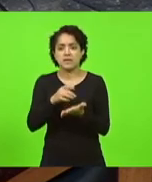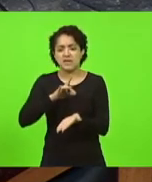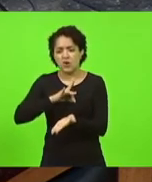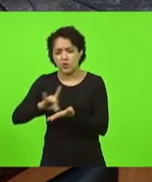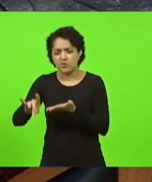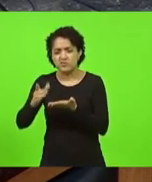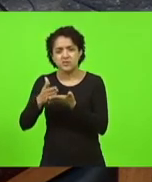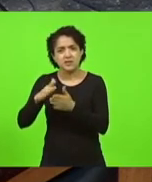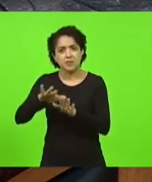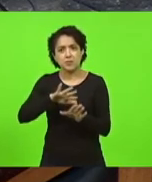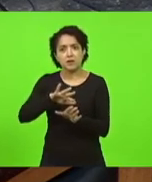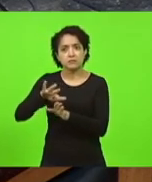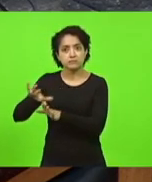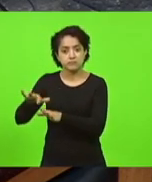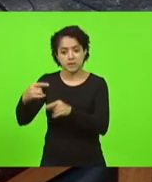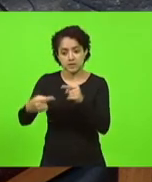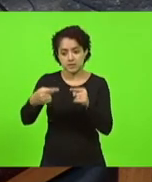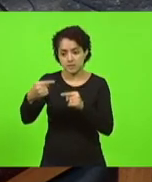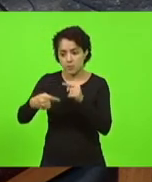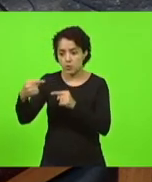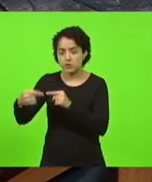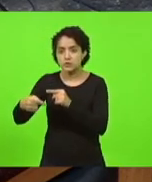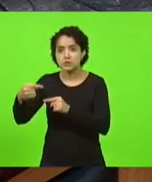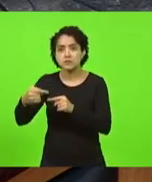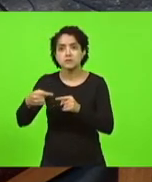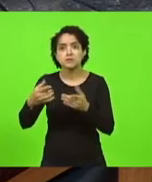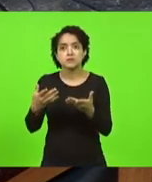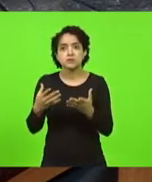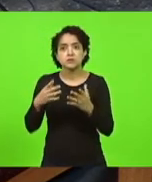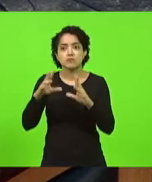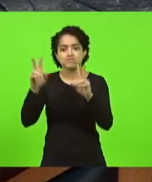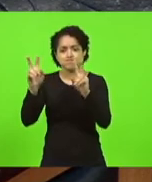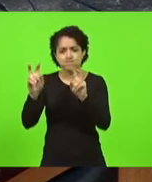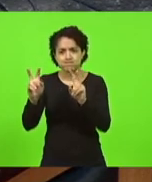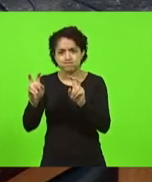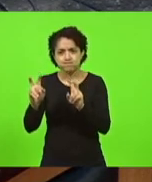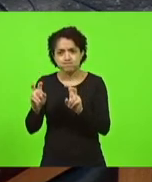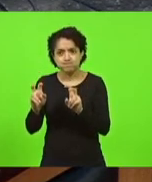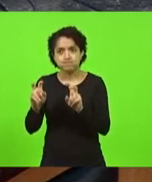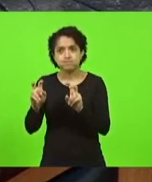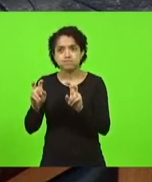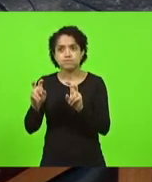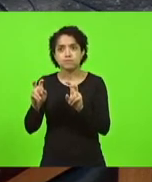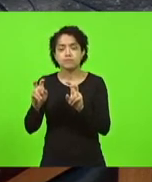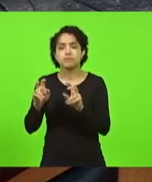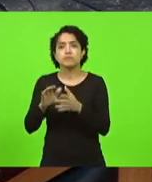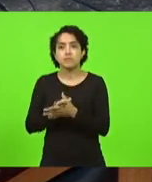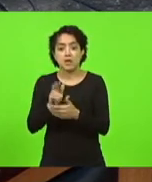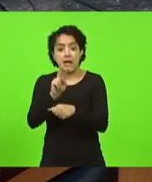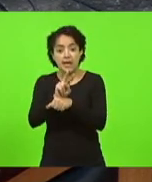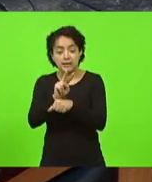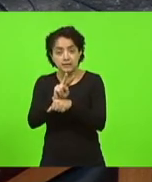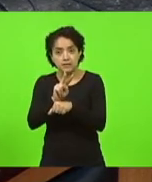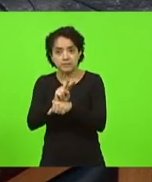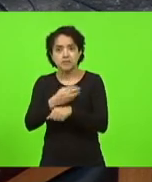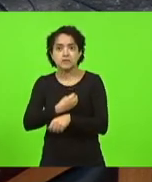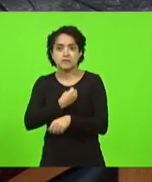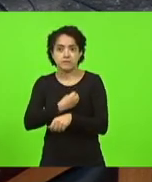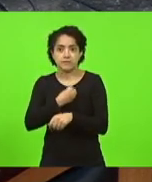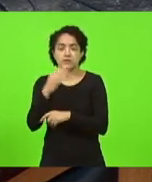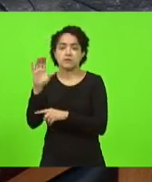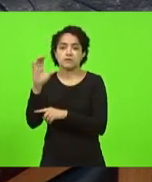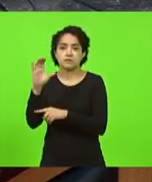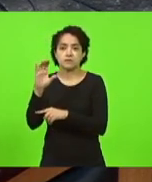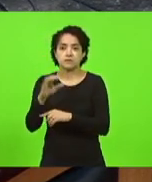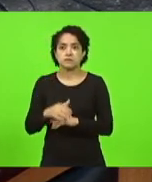com essa politização de todas as matérias referentes à defesa da vida e à defesa da ciência.